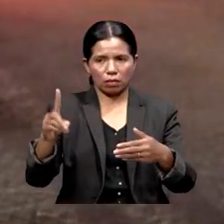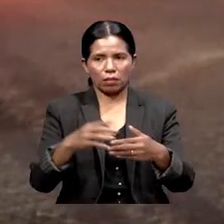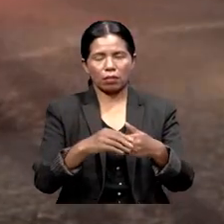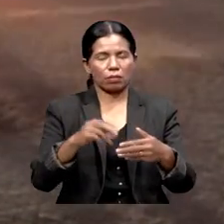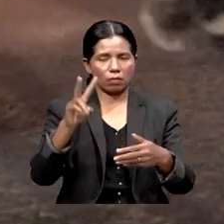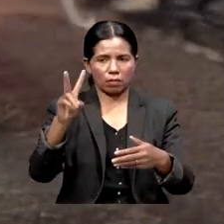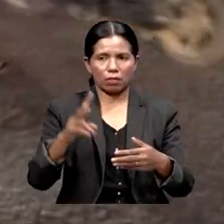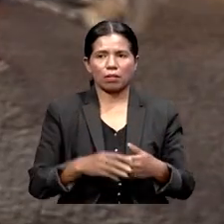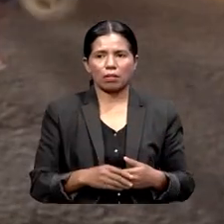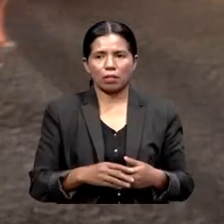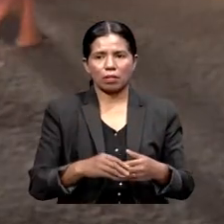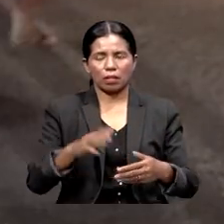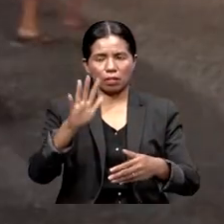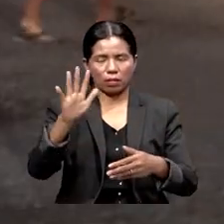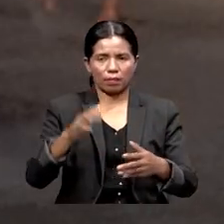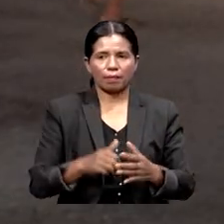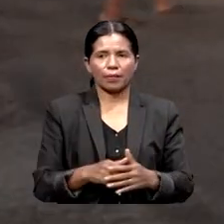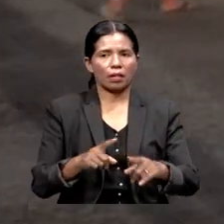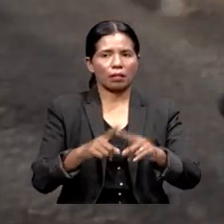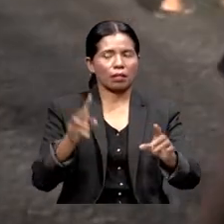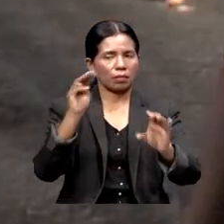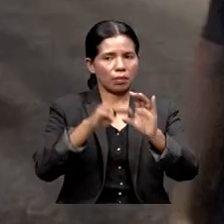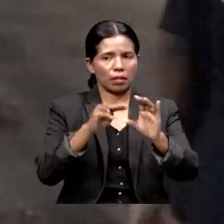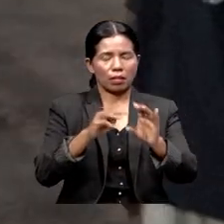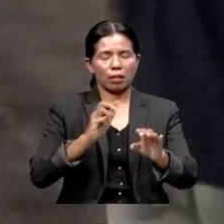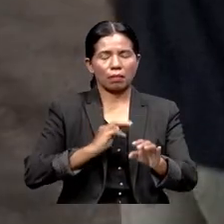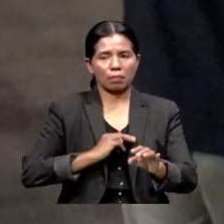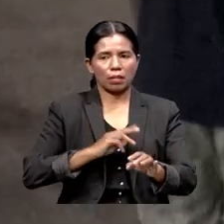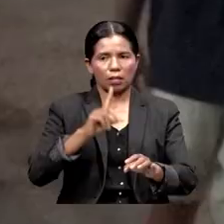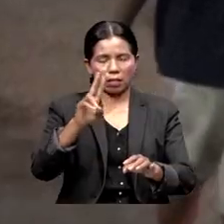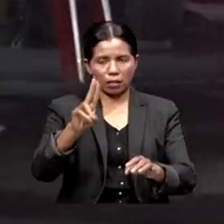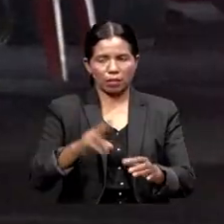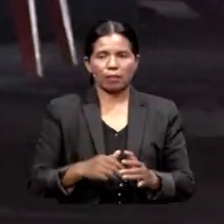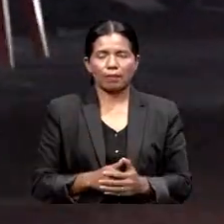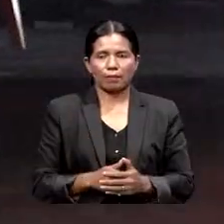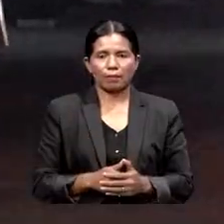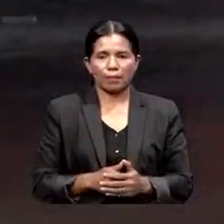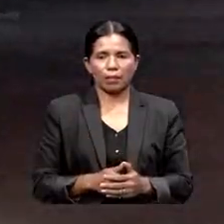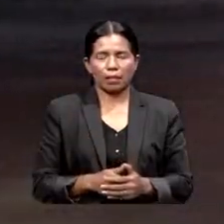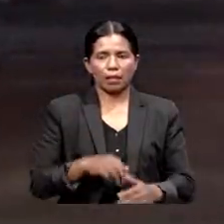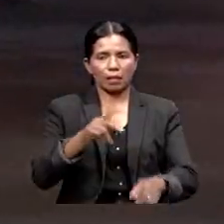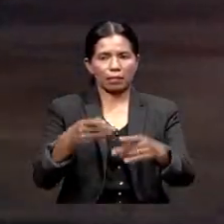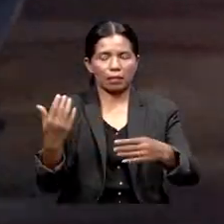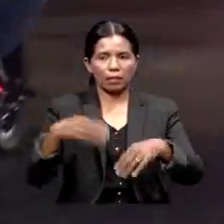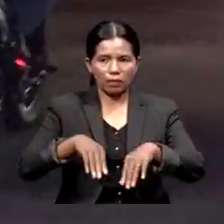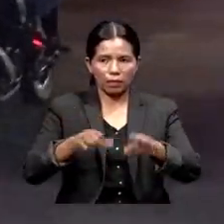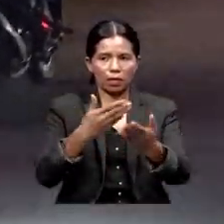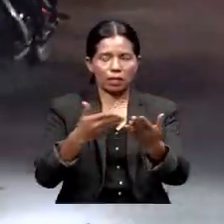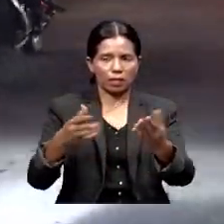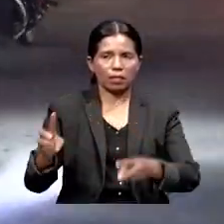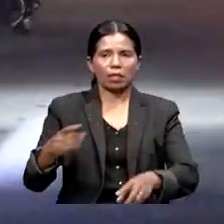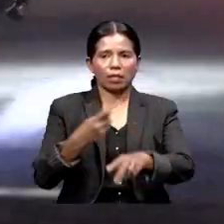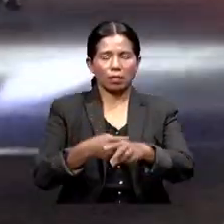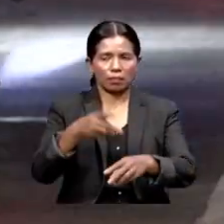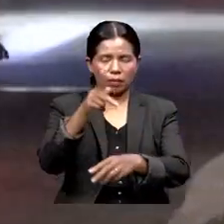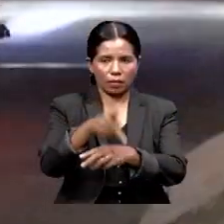maximaliu 5 no 10 dolar mai be iha mercado man leu na ba Tiro observação de GMM, vendedor Sirne Be faça sani a tempo calan e